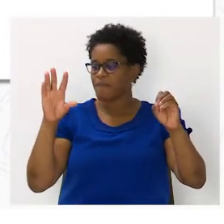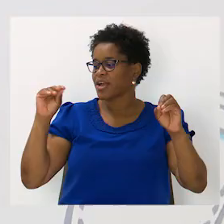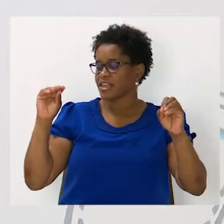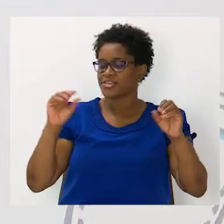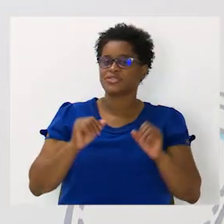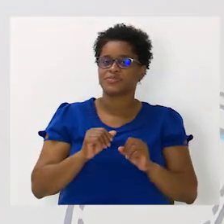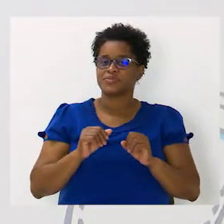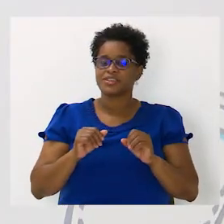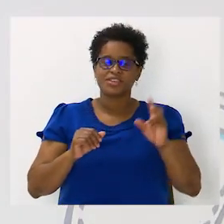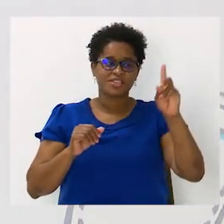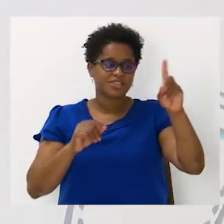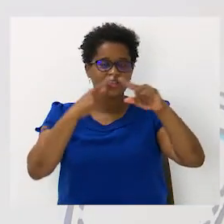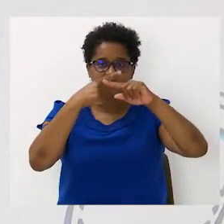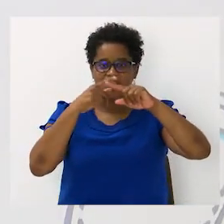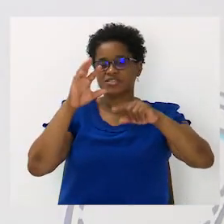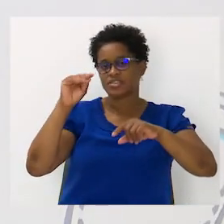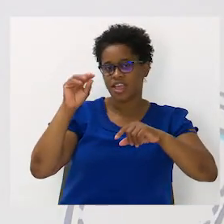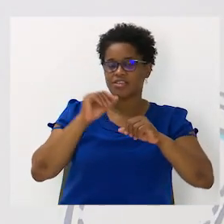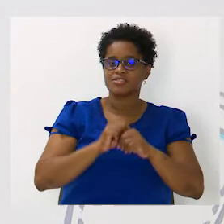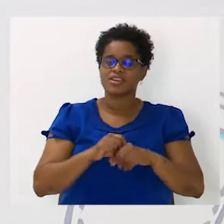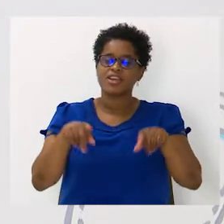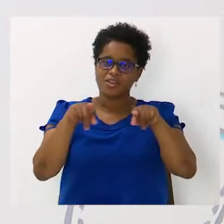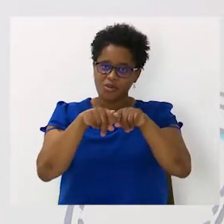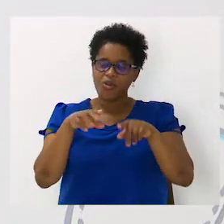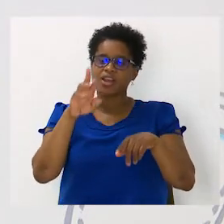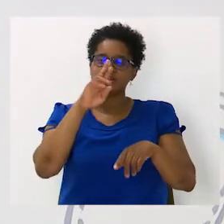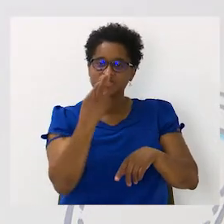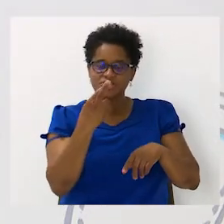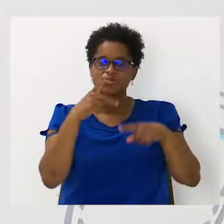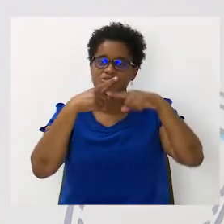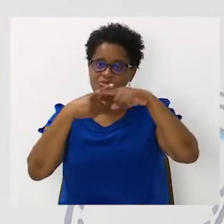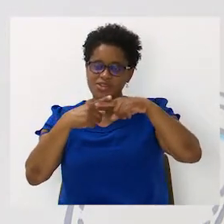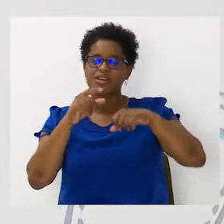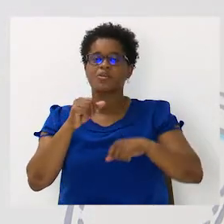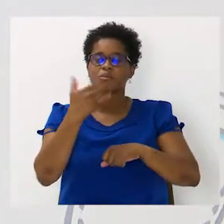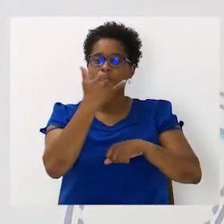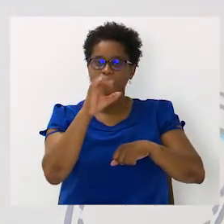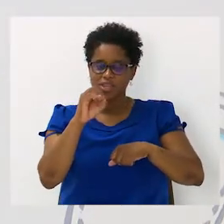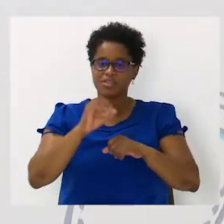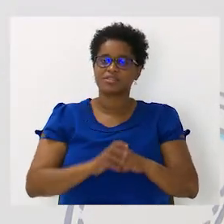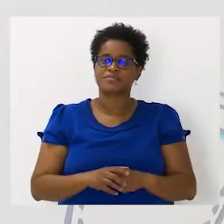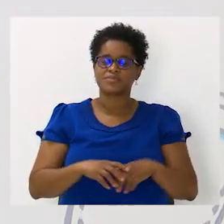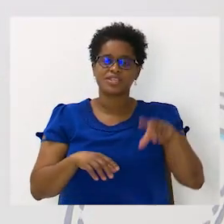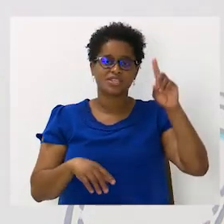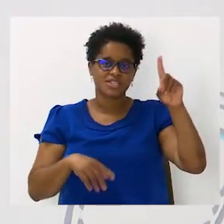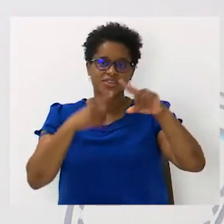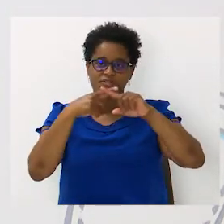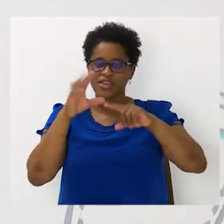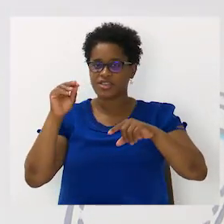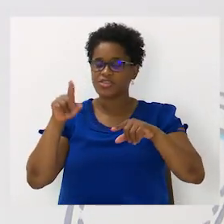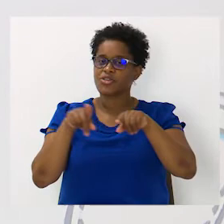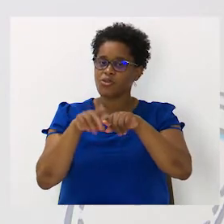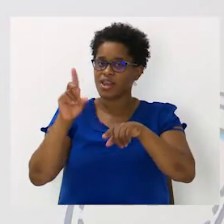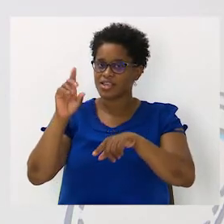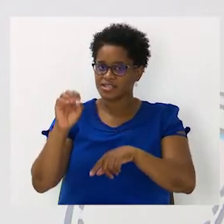10. 6 multiplica por 10 é igual a x que multiplica por 20. 6 vezes 10 dá